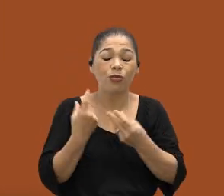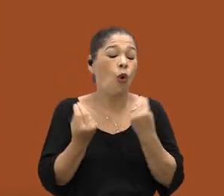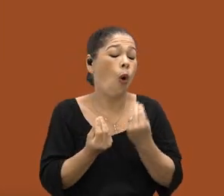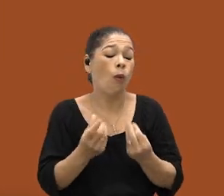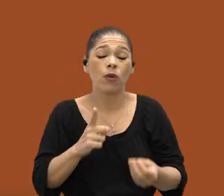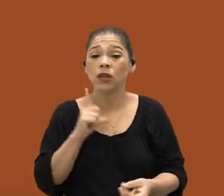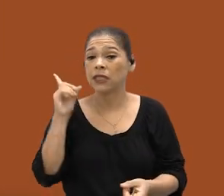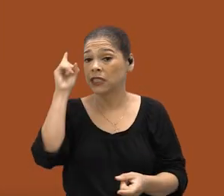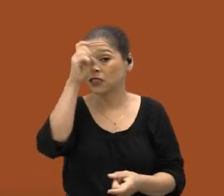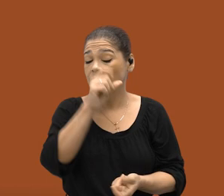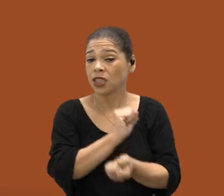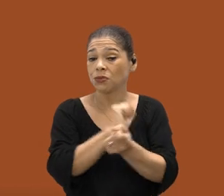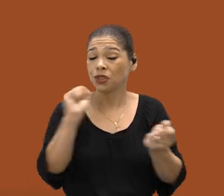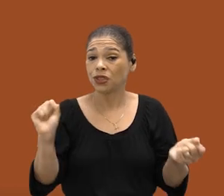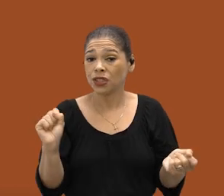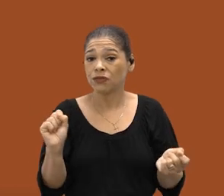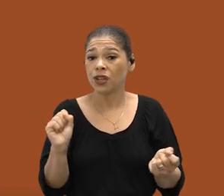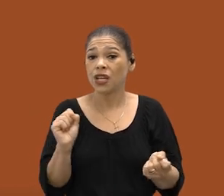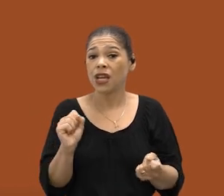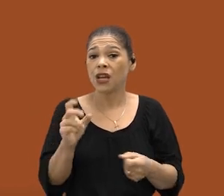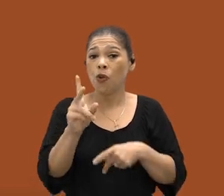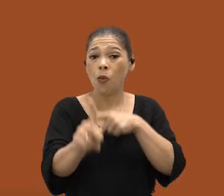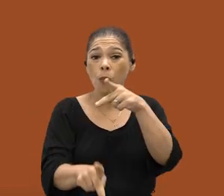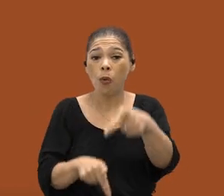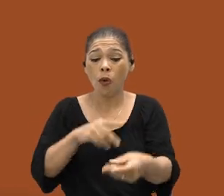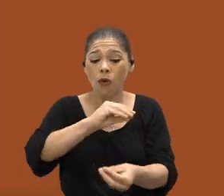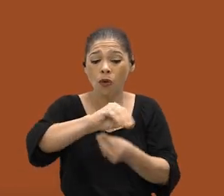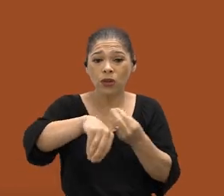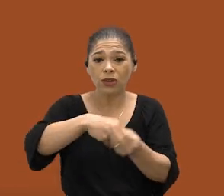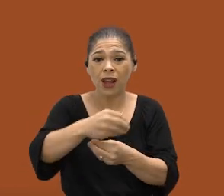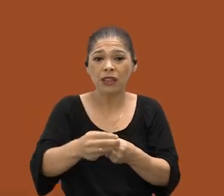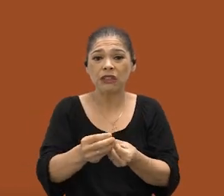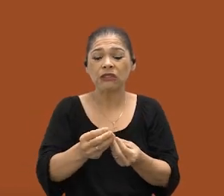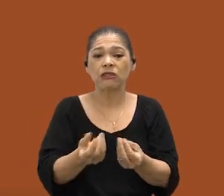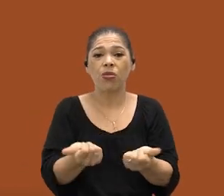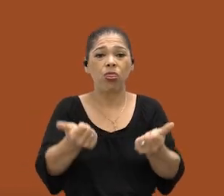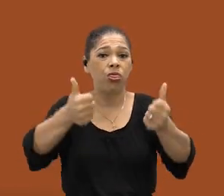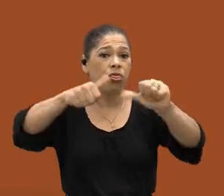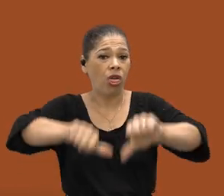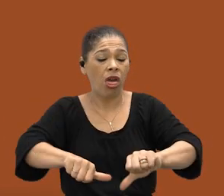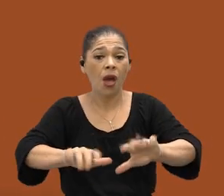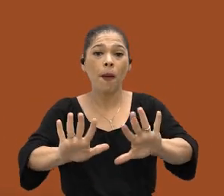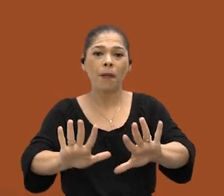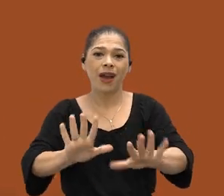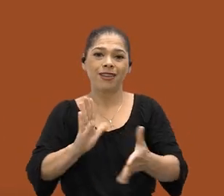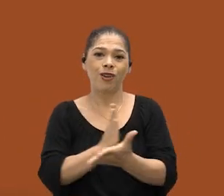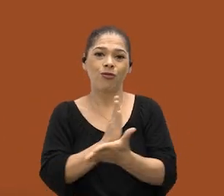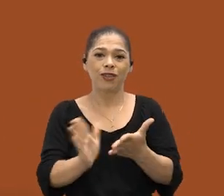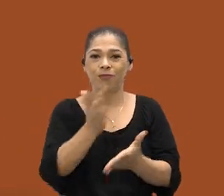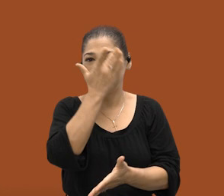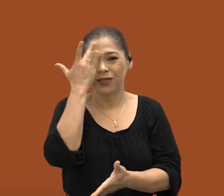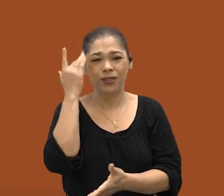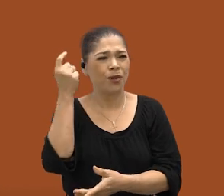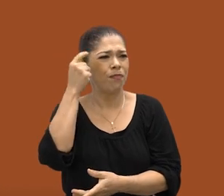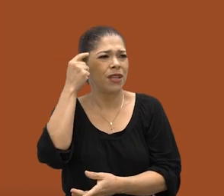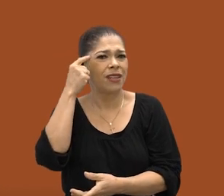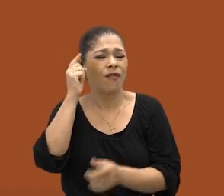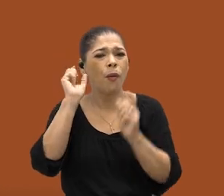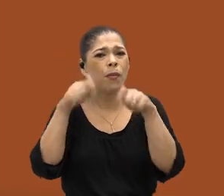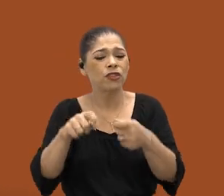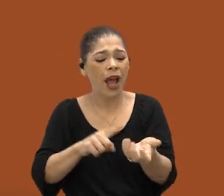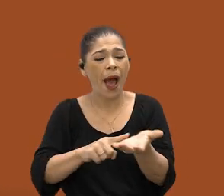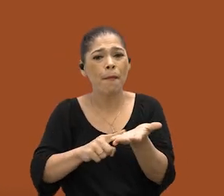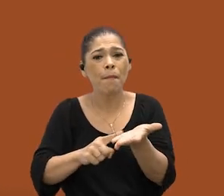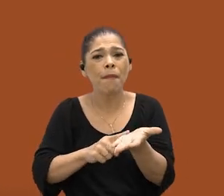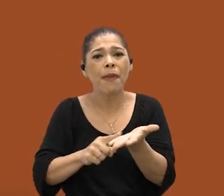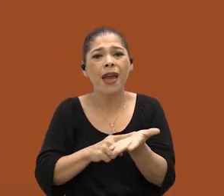não vai ter jeito é ser esse povo mestiço aqui esse país só tenha degenerar mas alguns acreditavam que era você lembra que